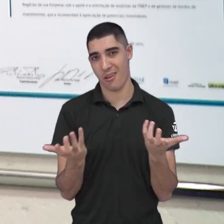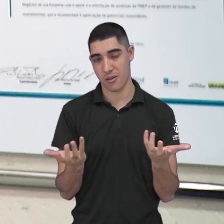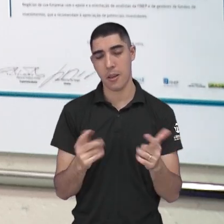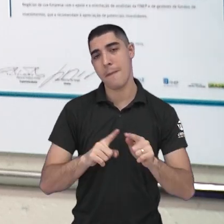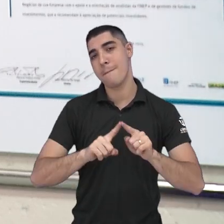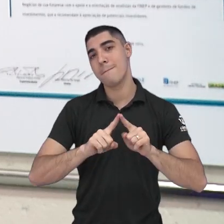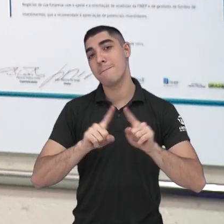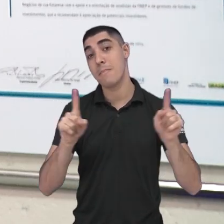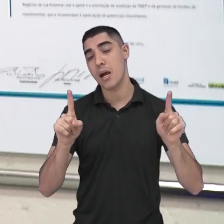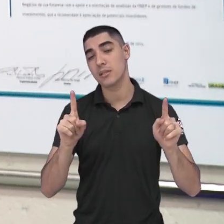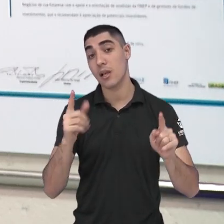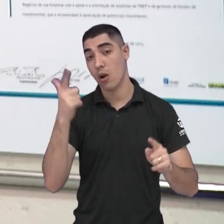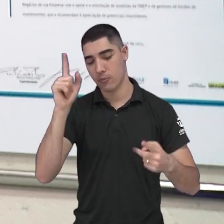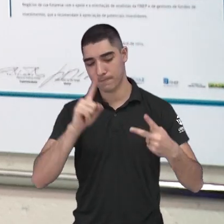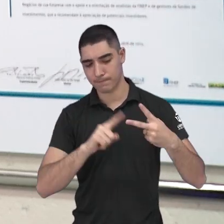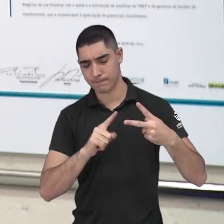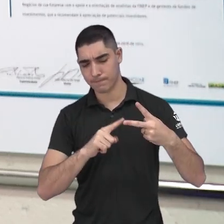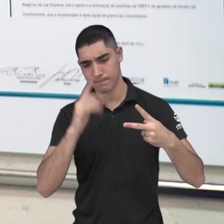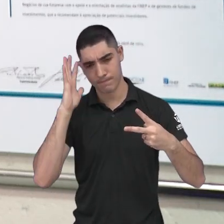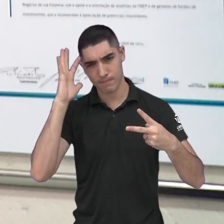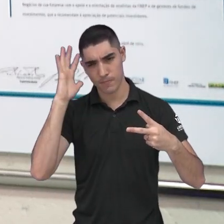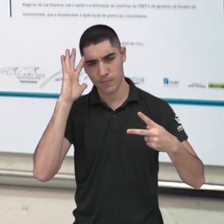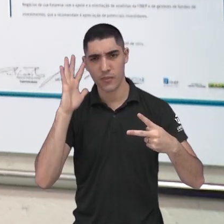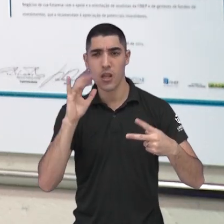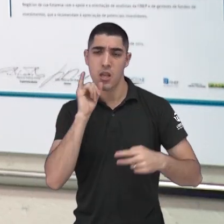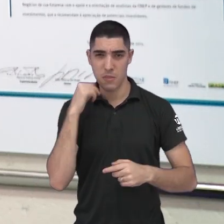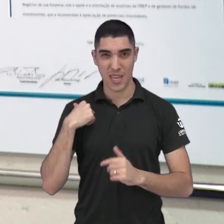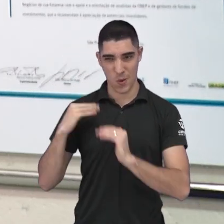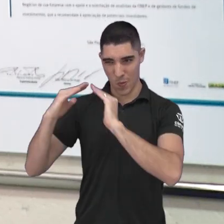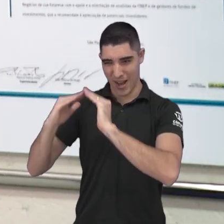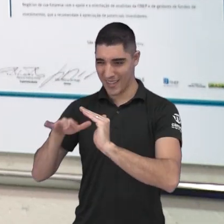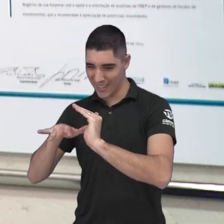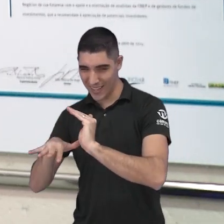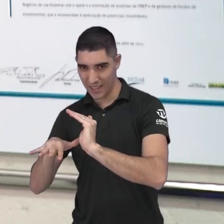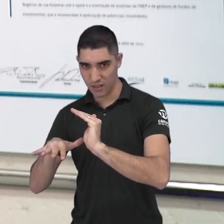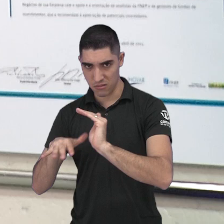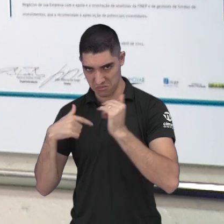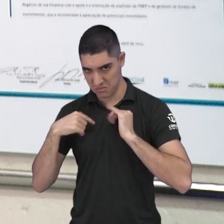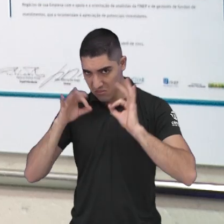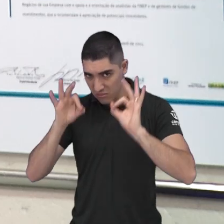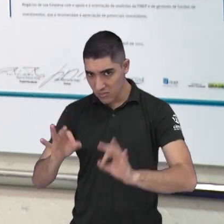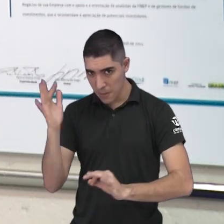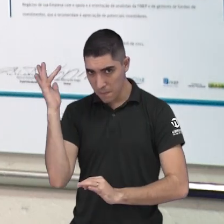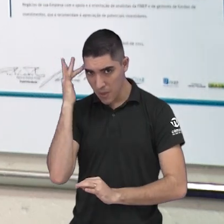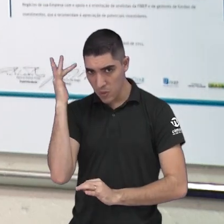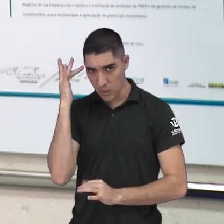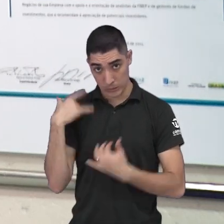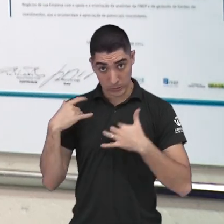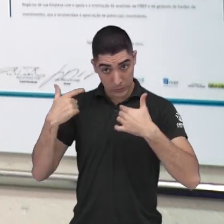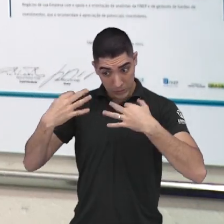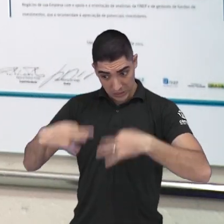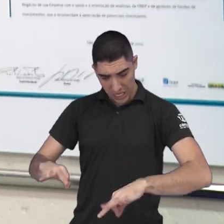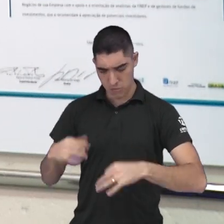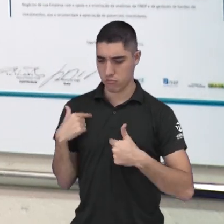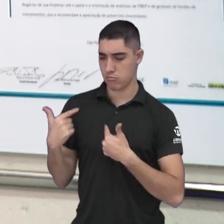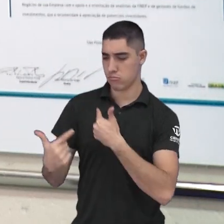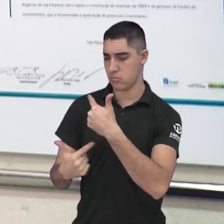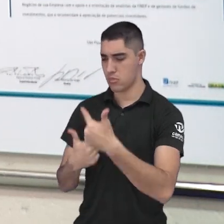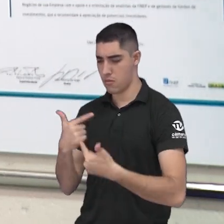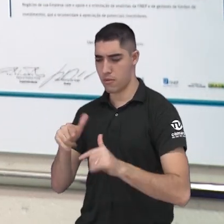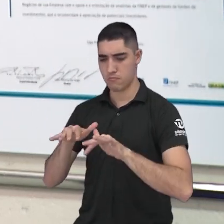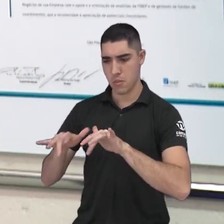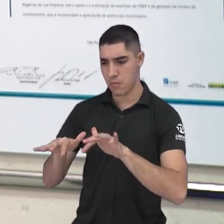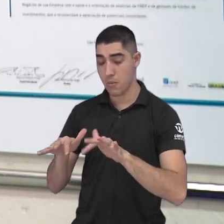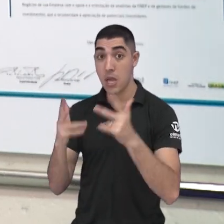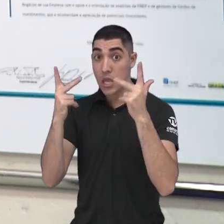podem ter em relação a isso. Mas agora a segunda pergunta é, puxa, quando você está em home office, você tem maturidade, de fato, para trabalhar em home office com